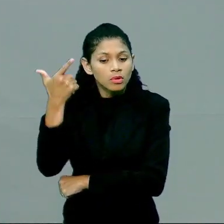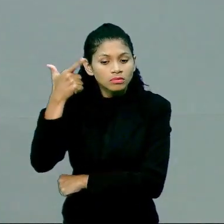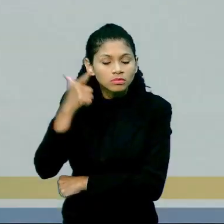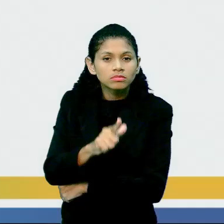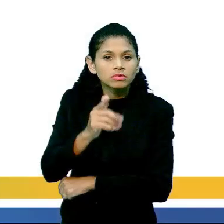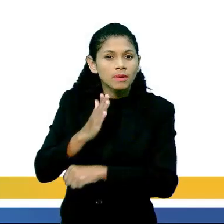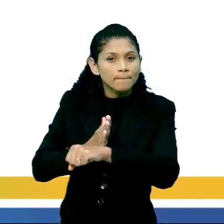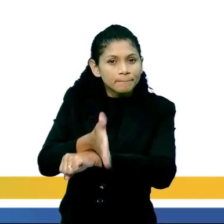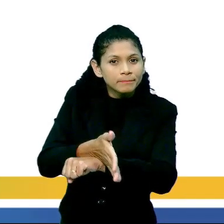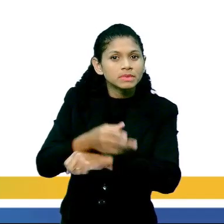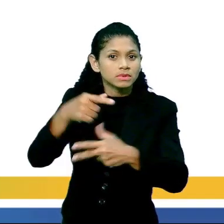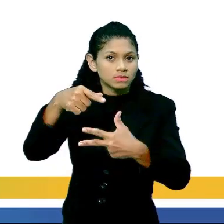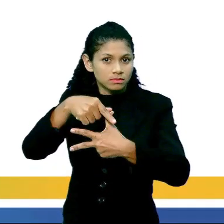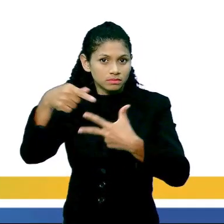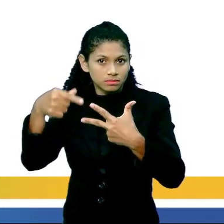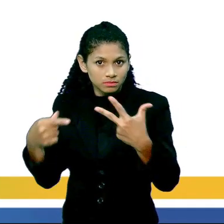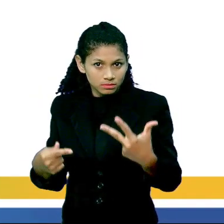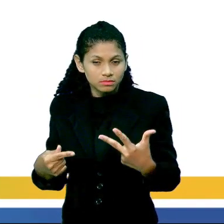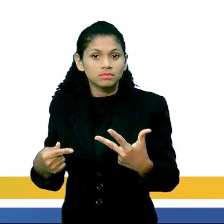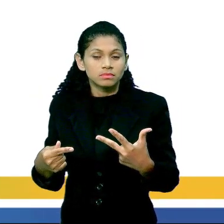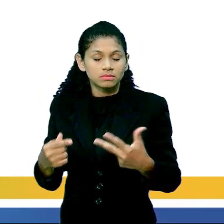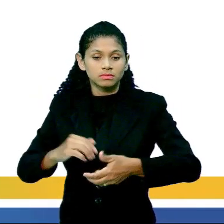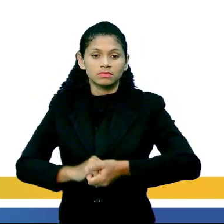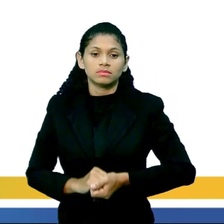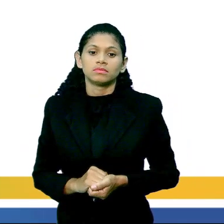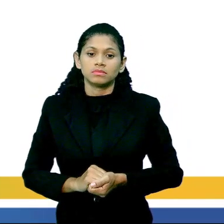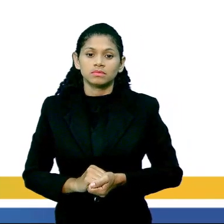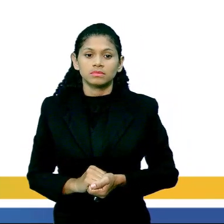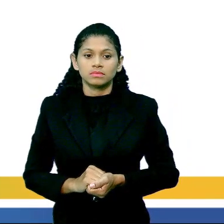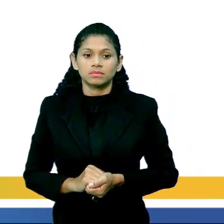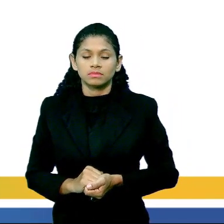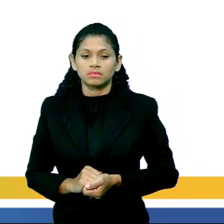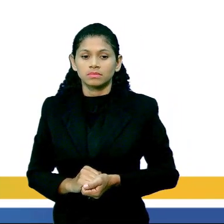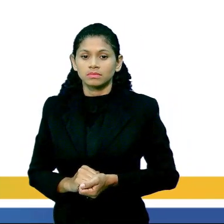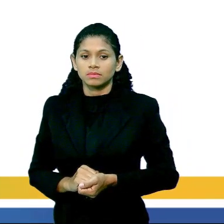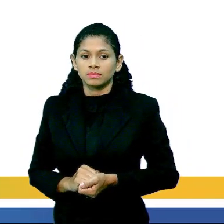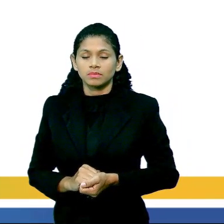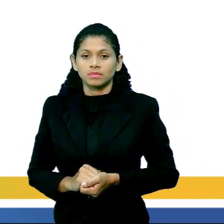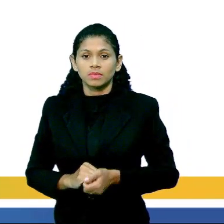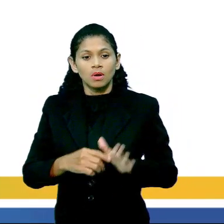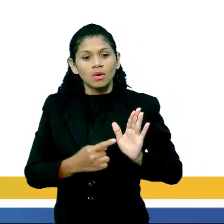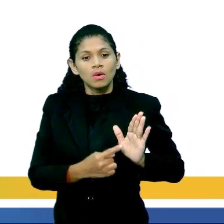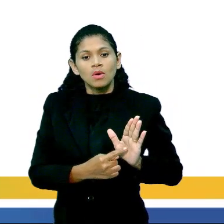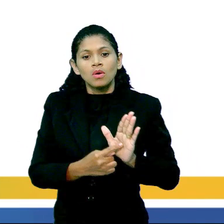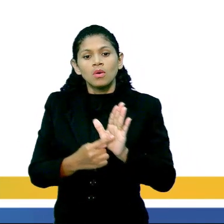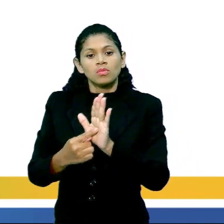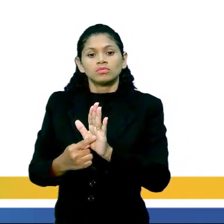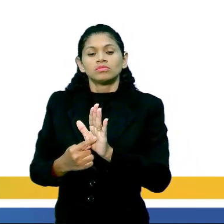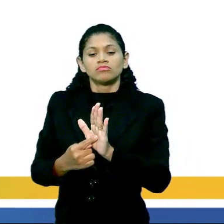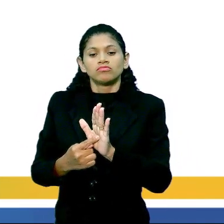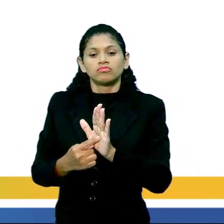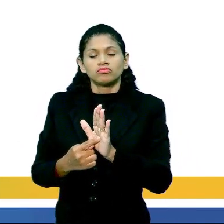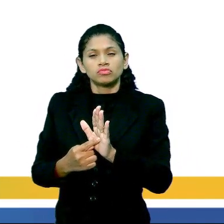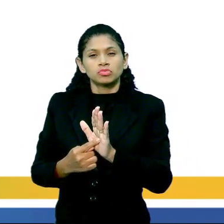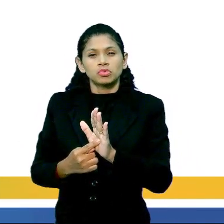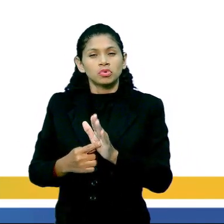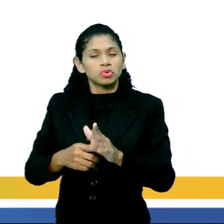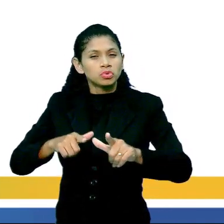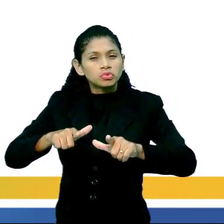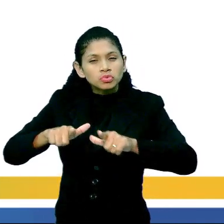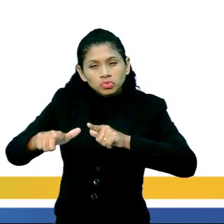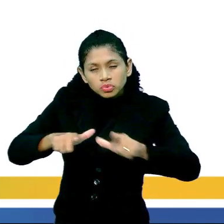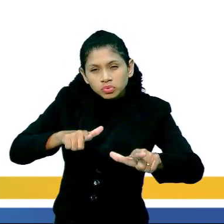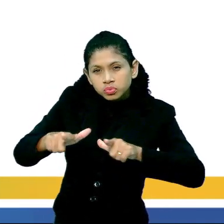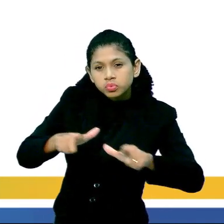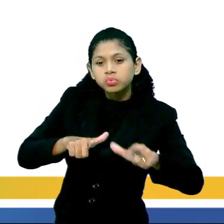ENEM evidencia a Extrema devoção do carpinteiro ao seu ofício aí chegamos a